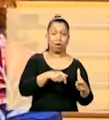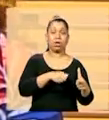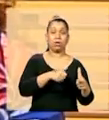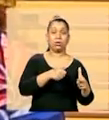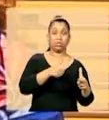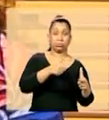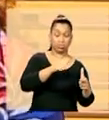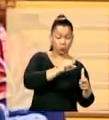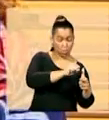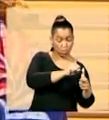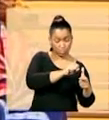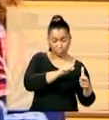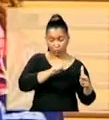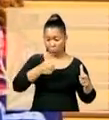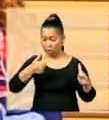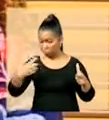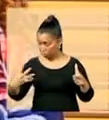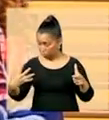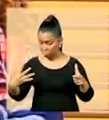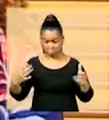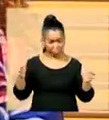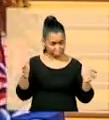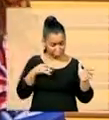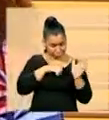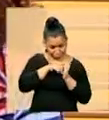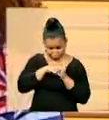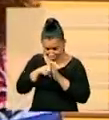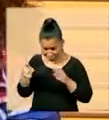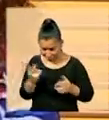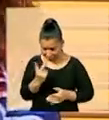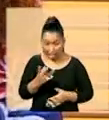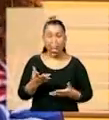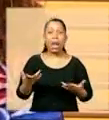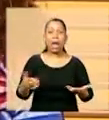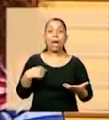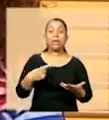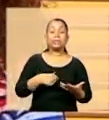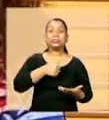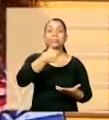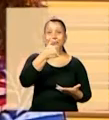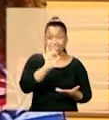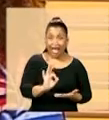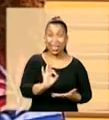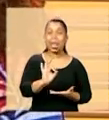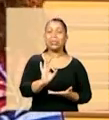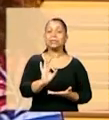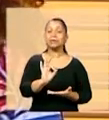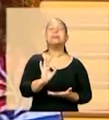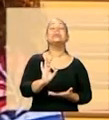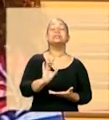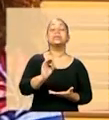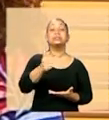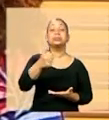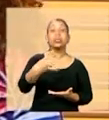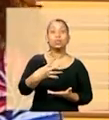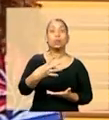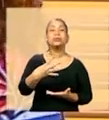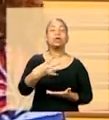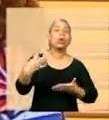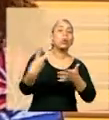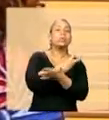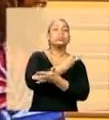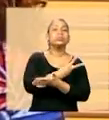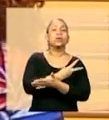para 14 óbitos, se nós analisarmos mais profundamente esses dados, nós vamos observar que 10 desses 14 óbitos de